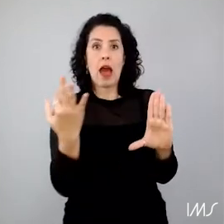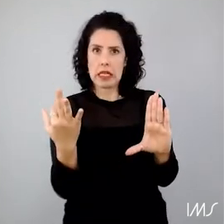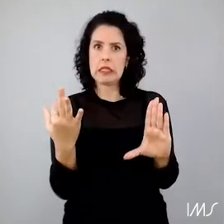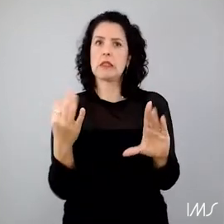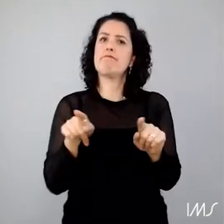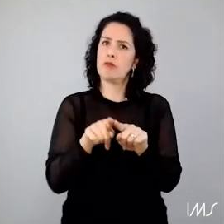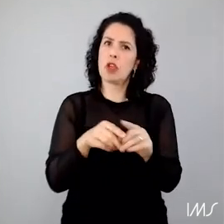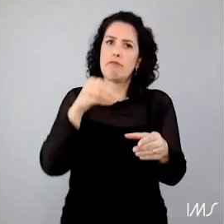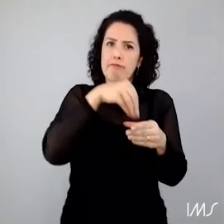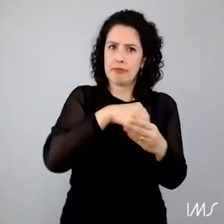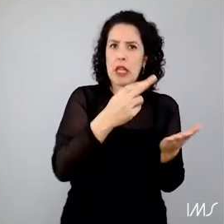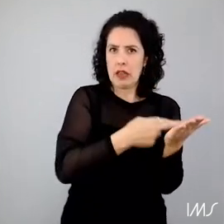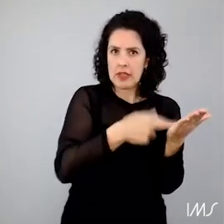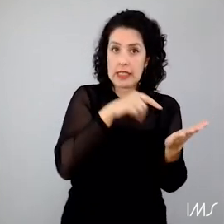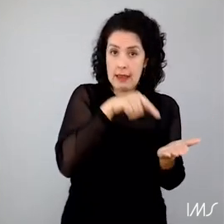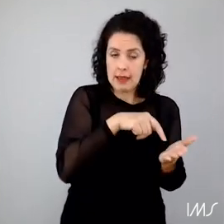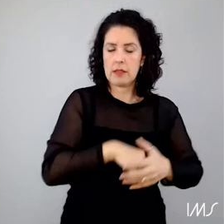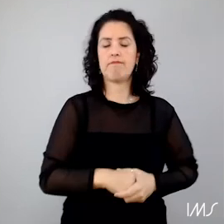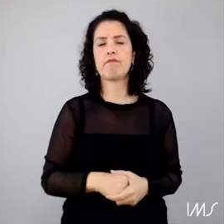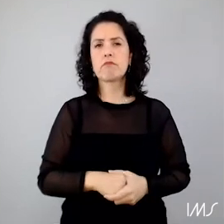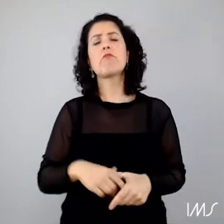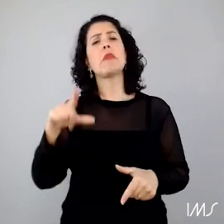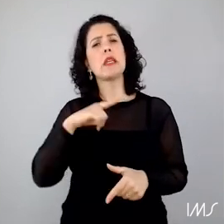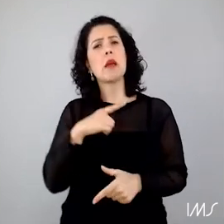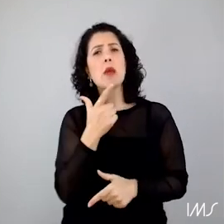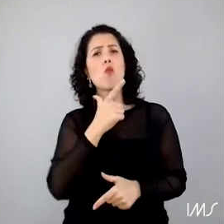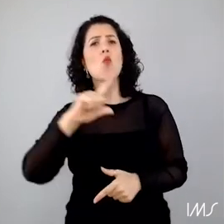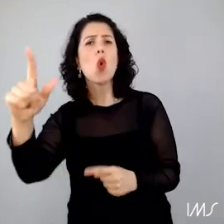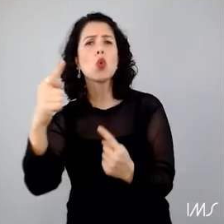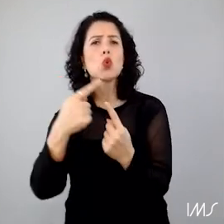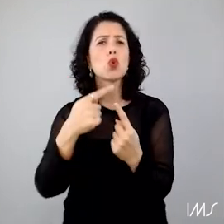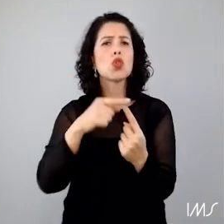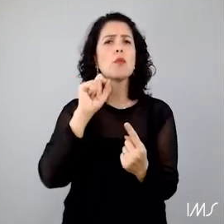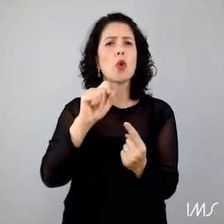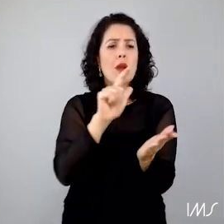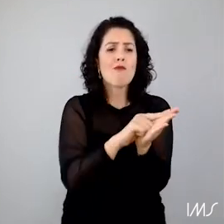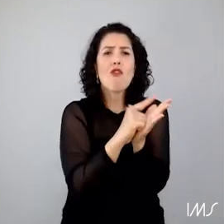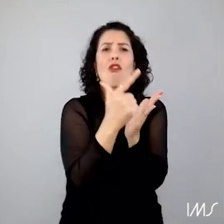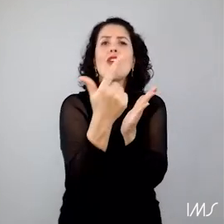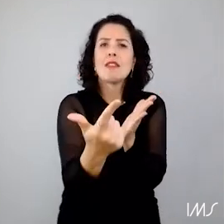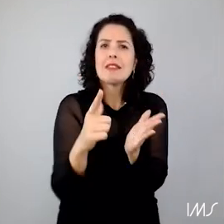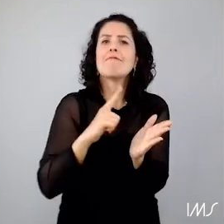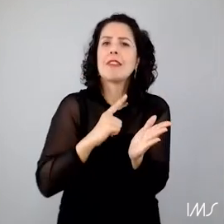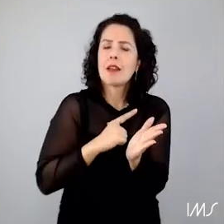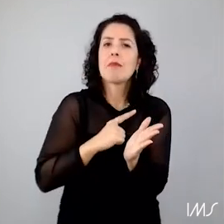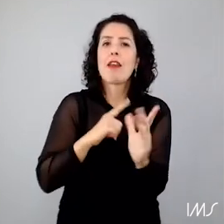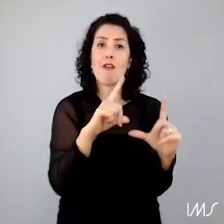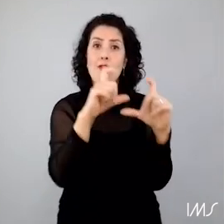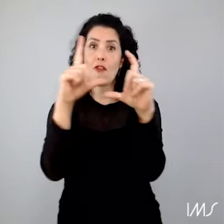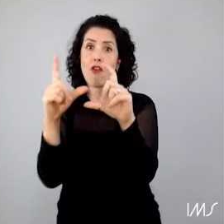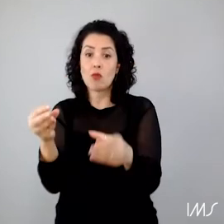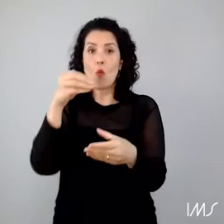O fotojornalismo, de sua parte, entrava numa nova era com alguns poucos jornais que, na